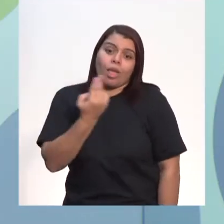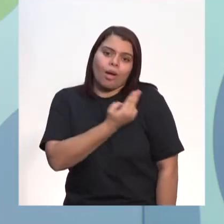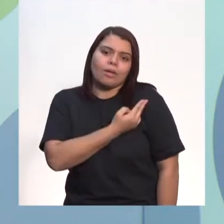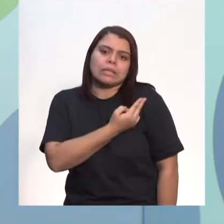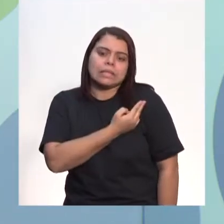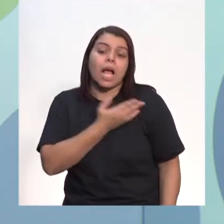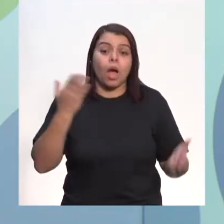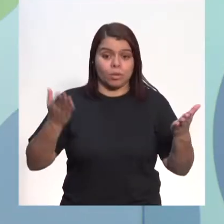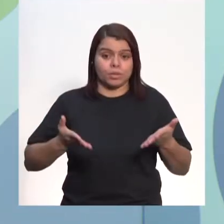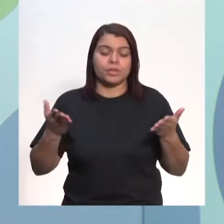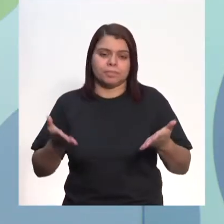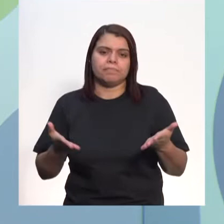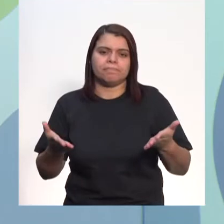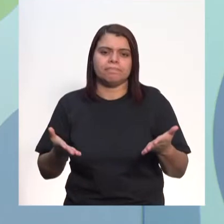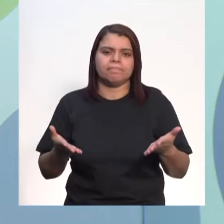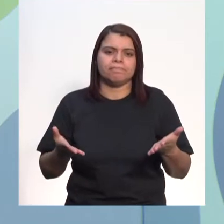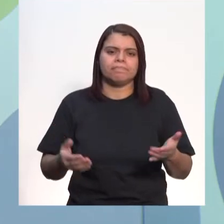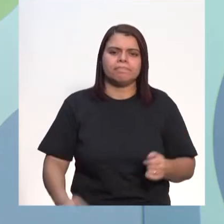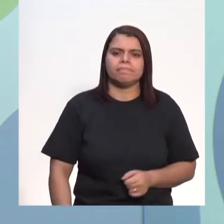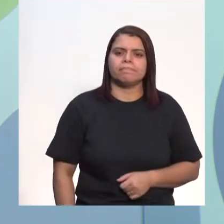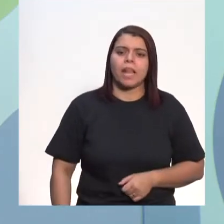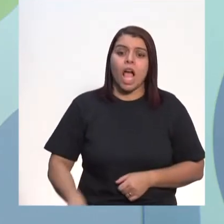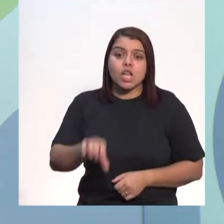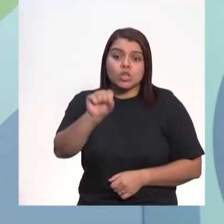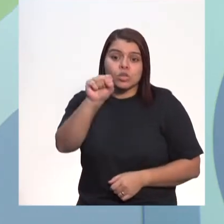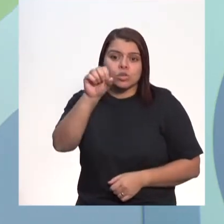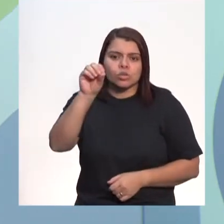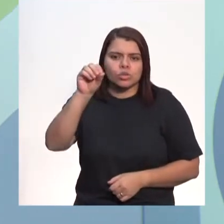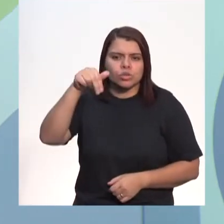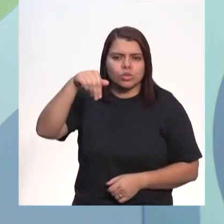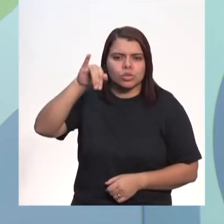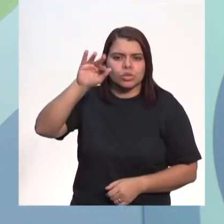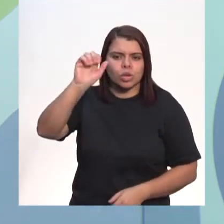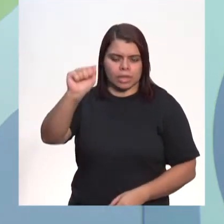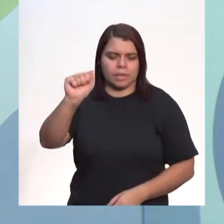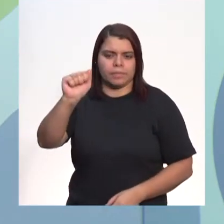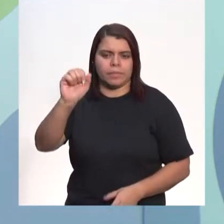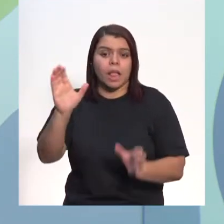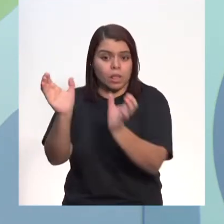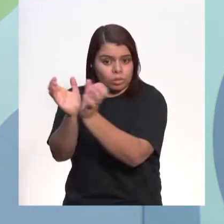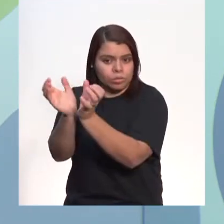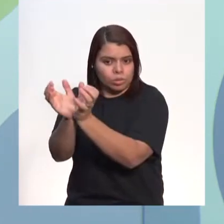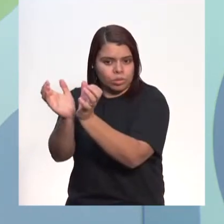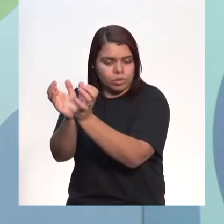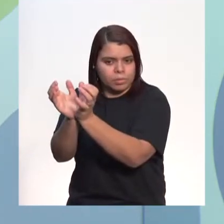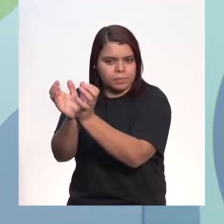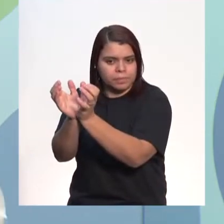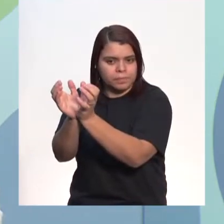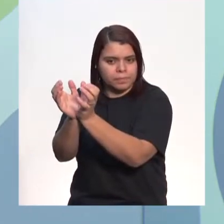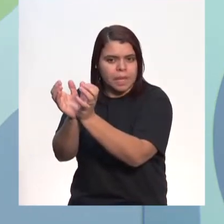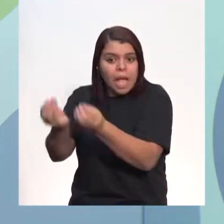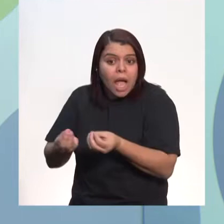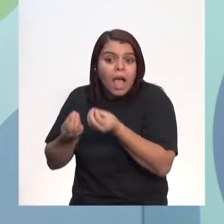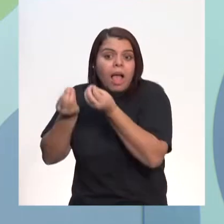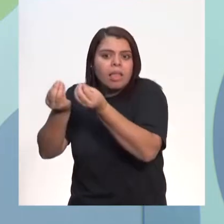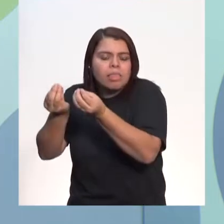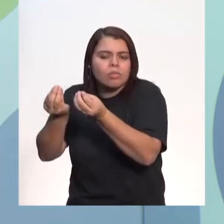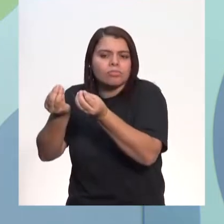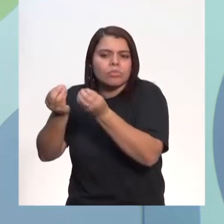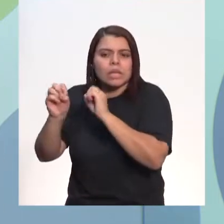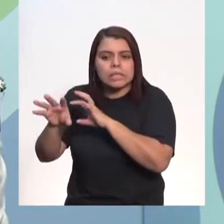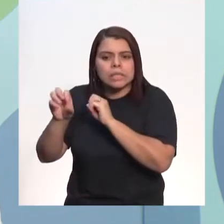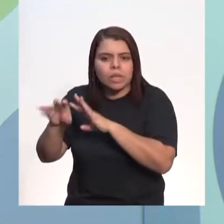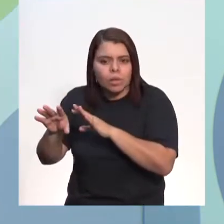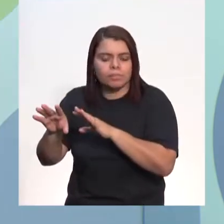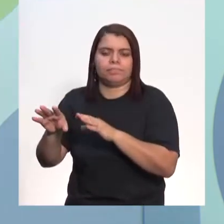hoje, a Sônia da nossa equipe, né, ela deu 2 aulas, então uma para o